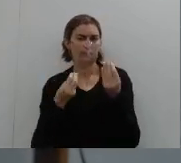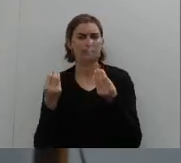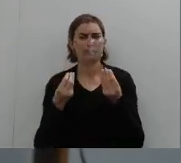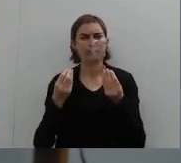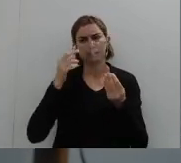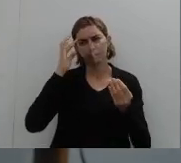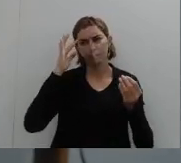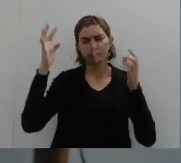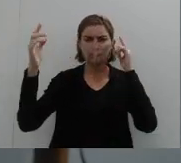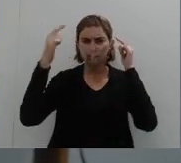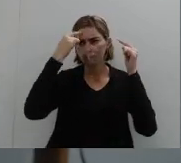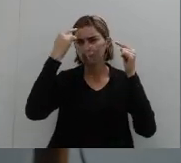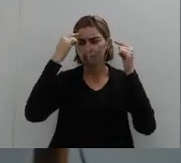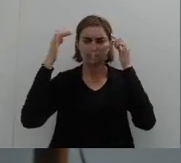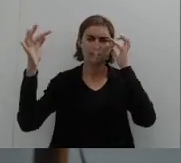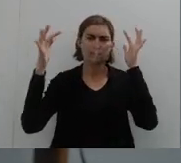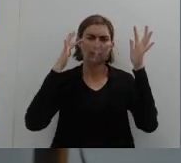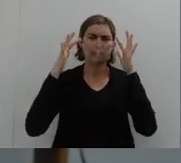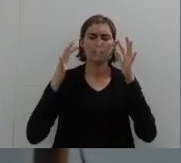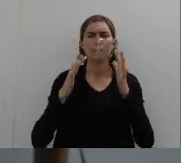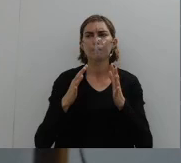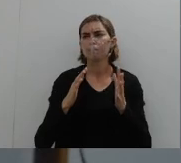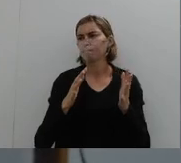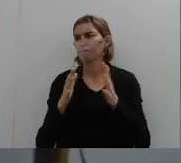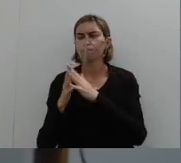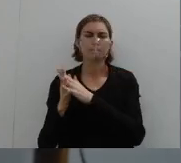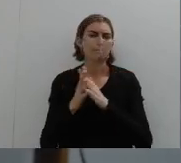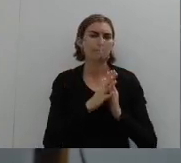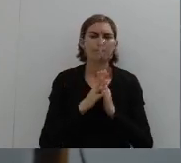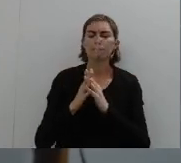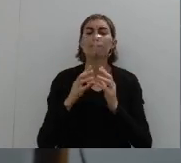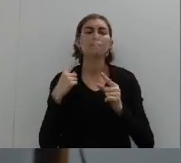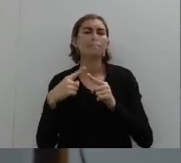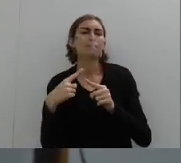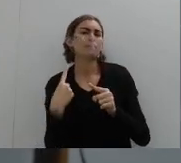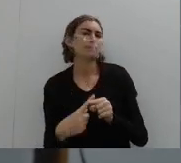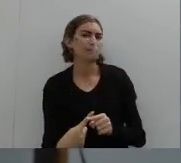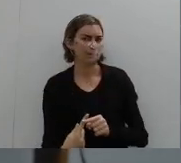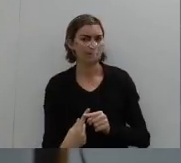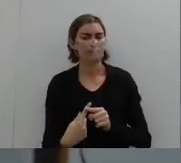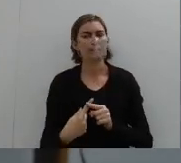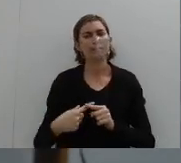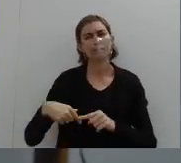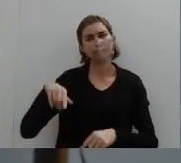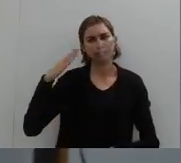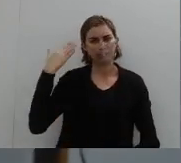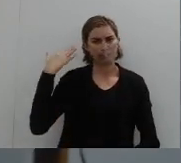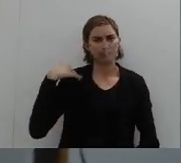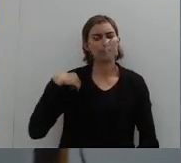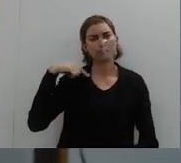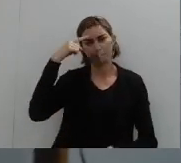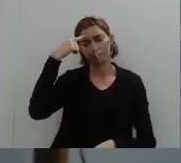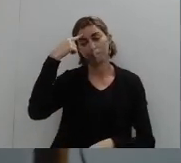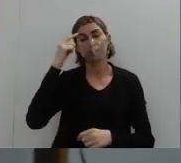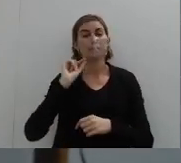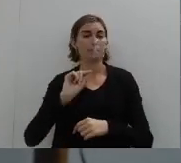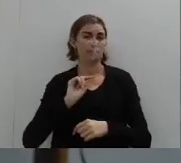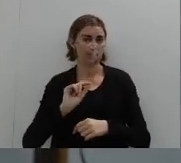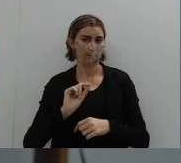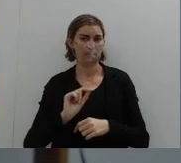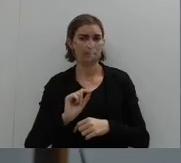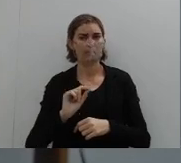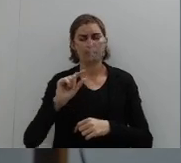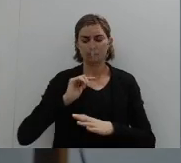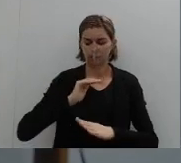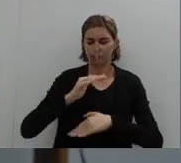uma ideologia um pouco conturbada. Por quê? Porque se estava primeiro pensando